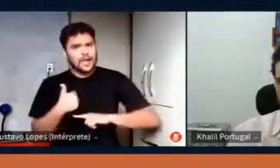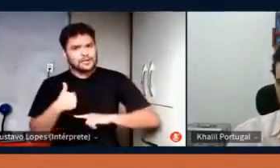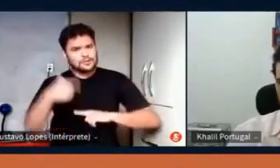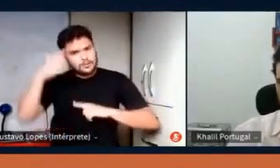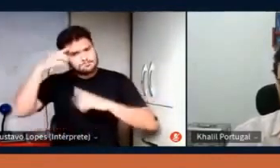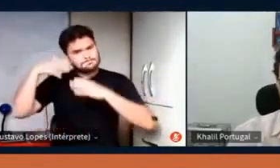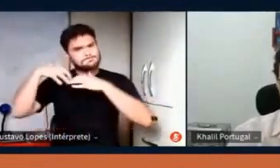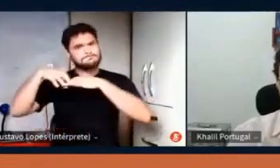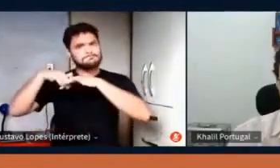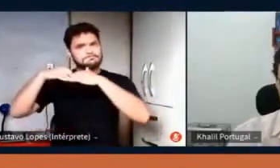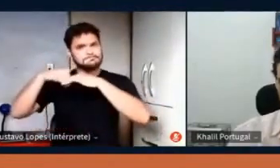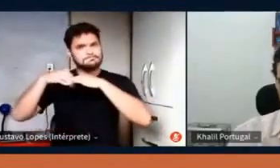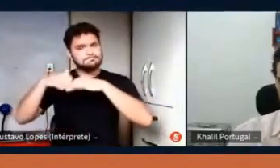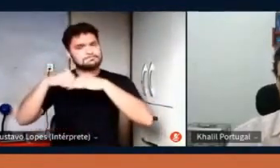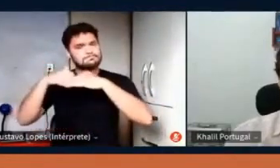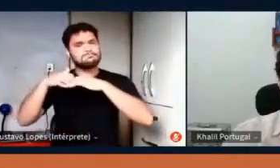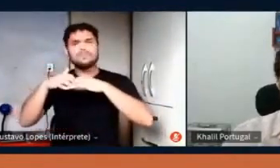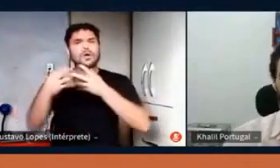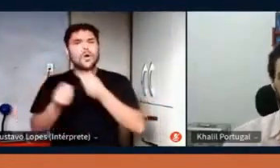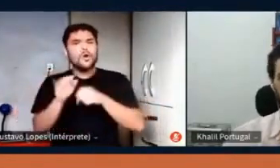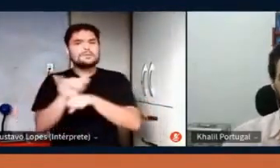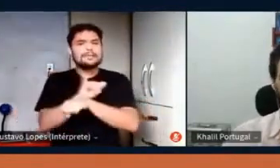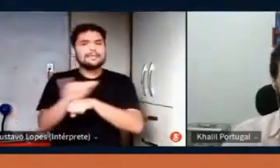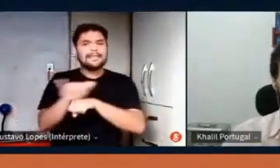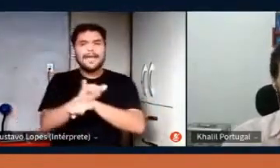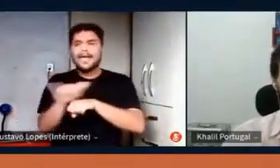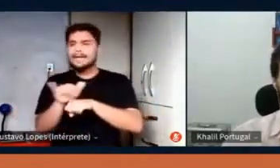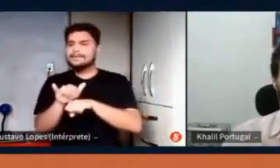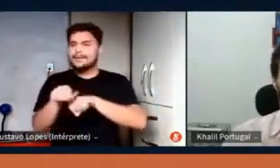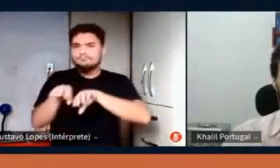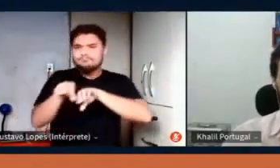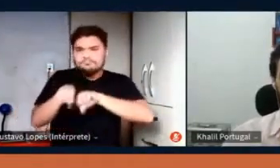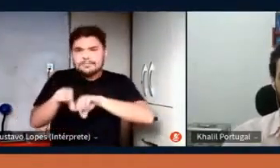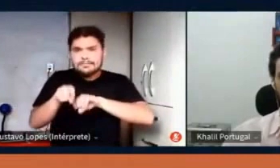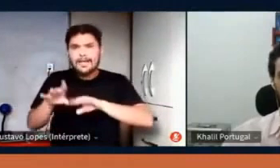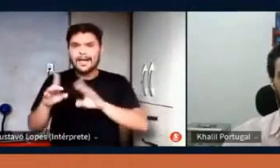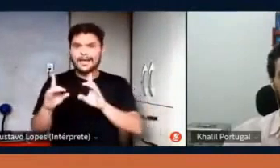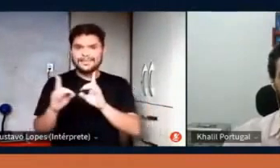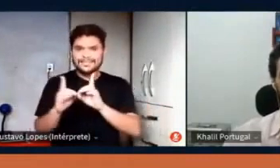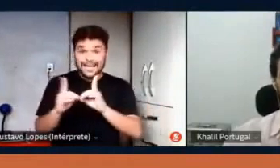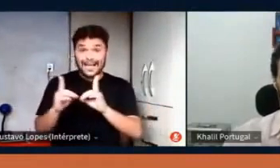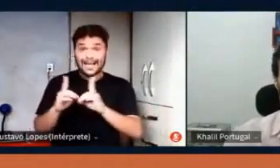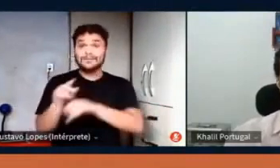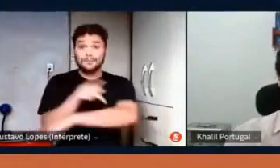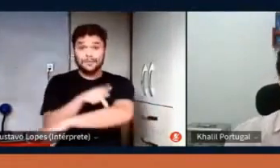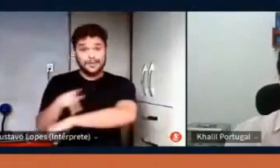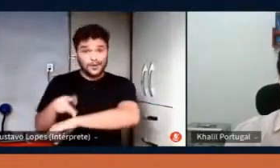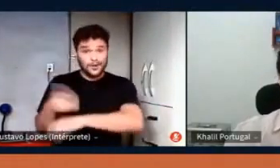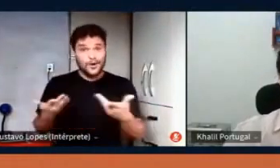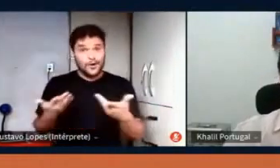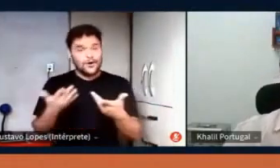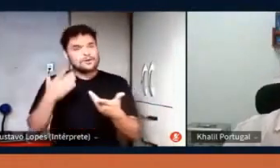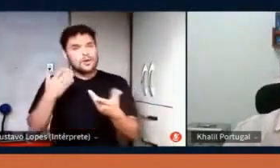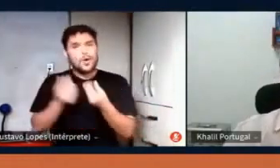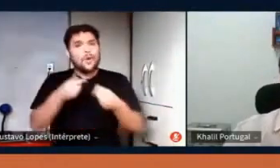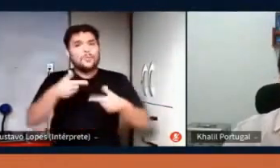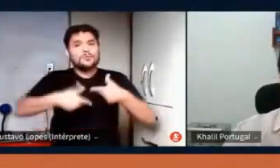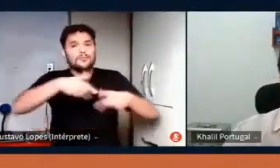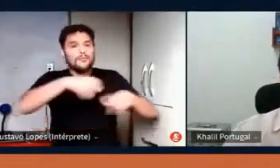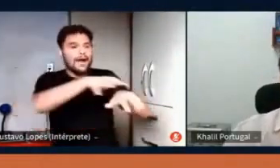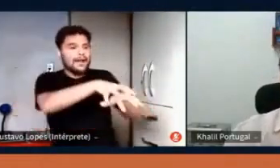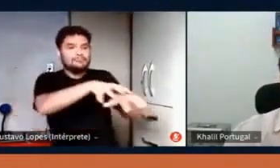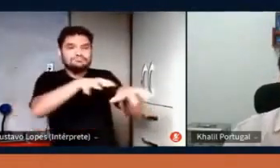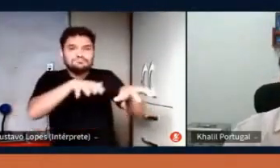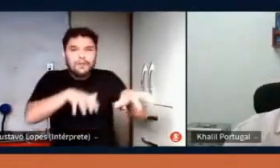a estratégia didático-pedagógica, né, entendendo um pouco mais esse teletrabalho, essas medidas que